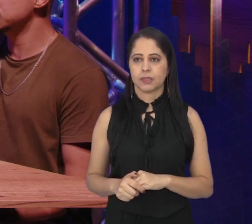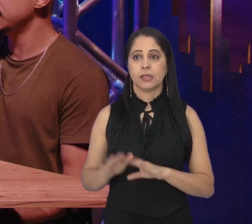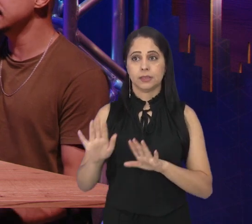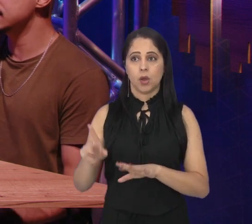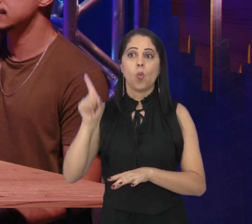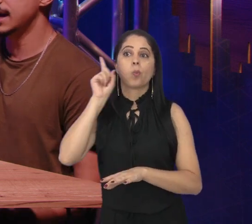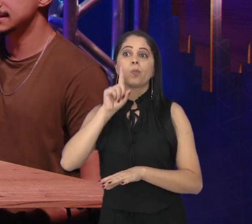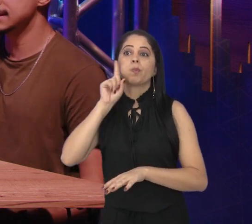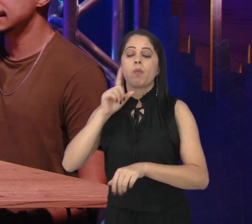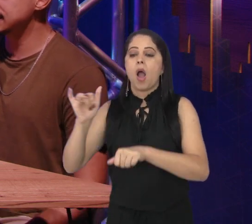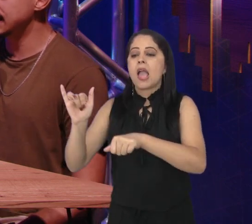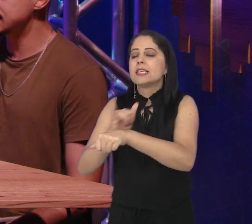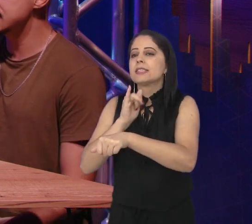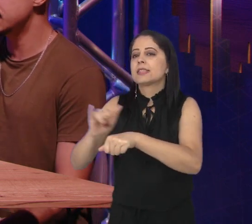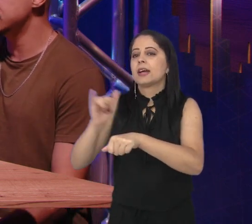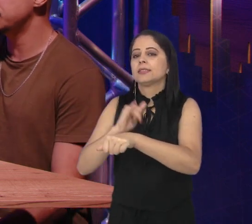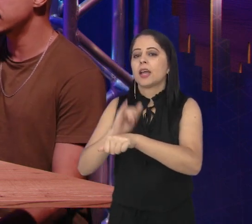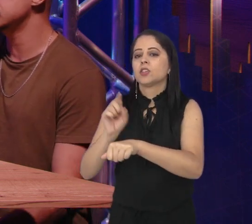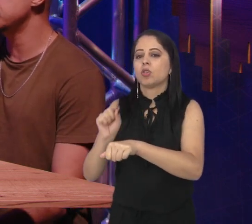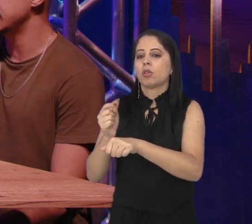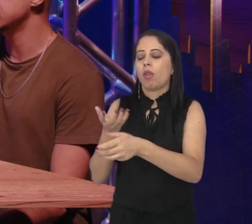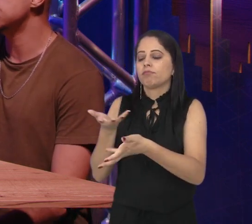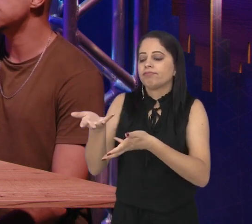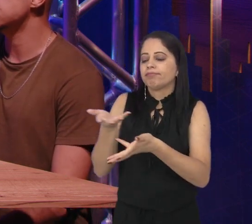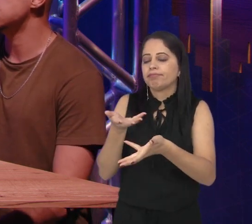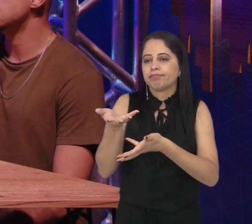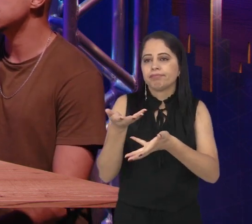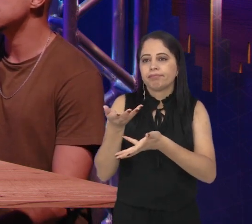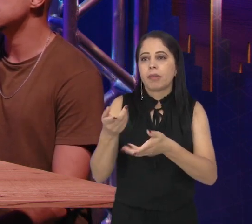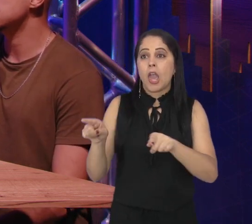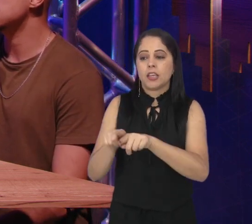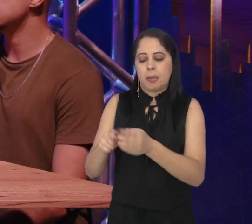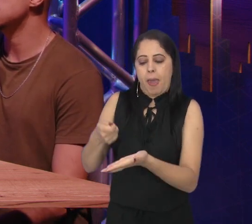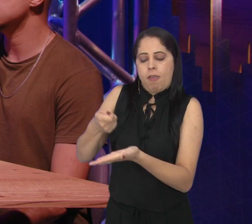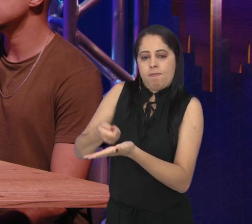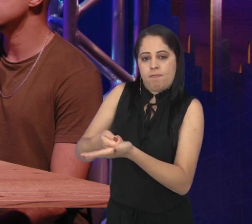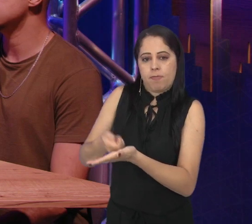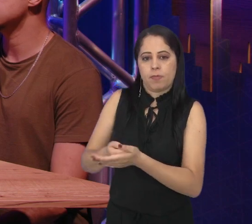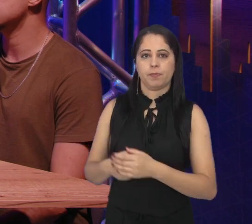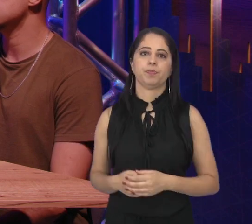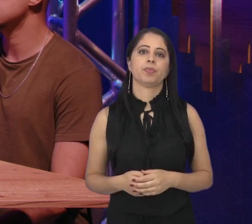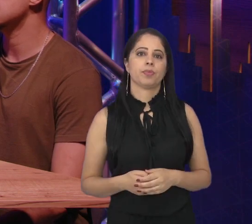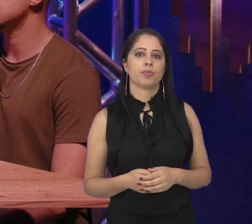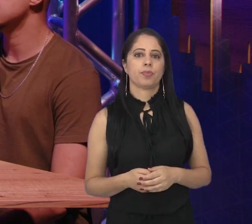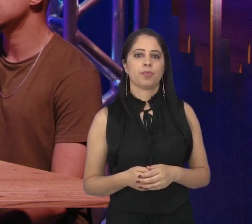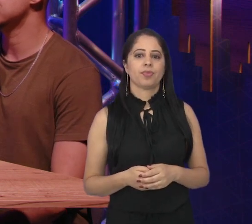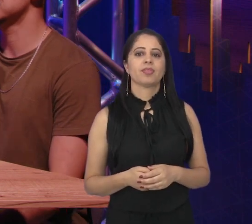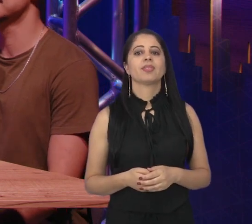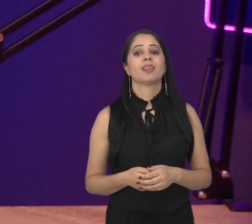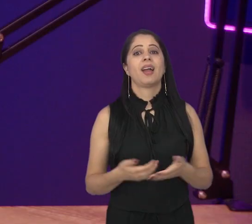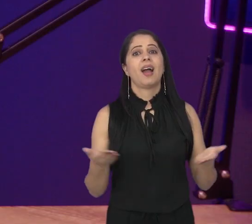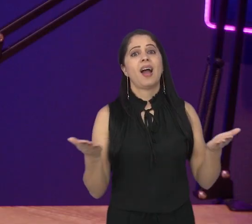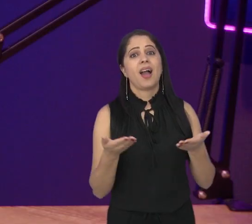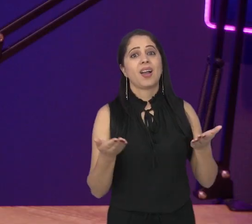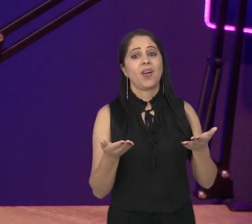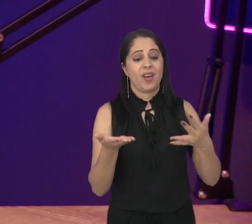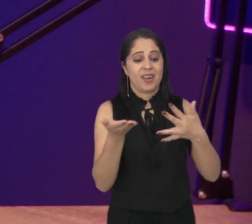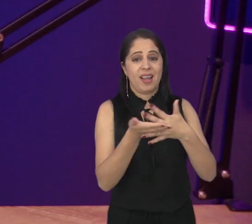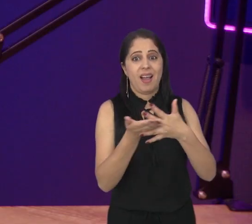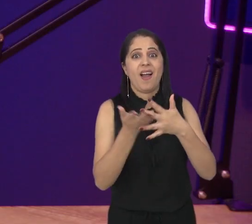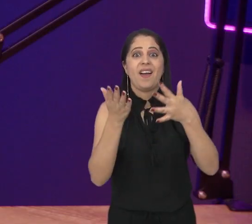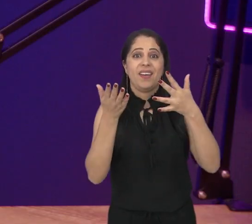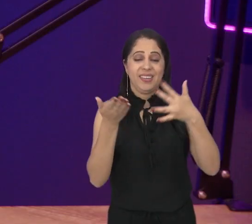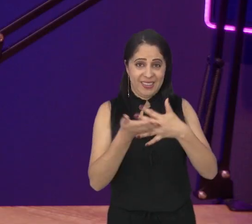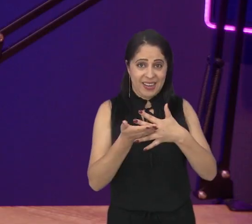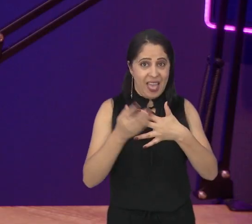fazem muito bem isso, essa estratégia Smart Power também. Tá certo. A gente vai precisar terminar esse bloco, né? a gente